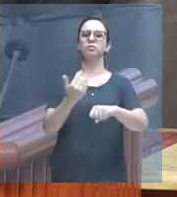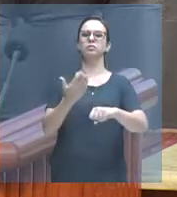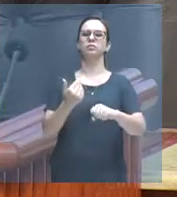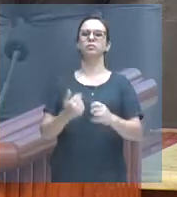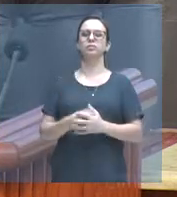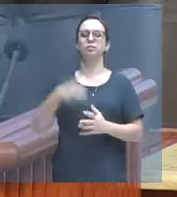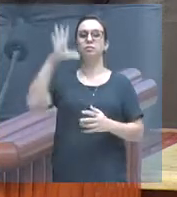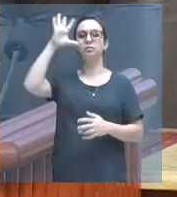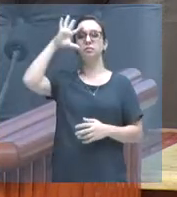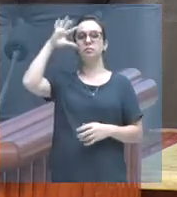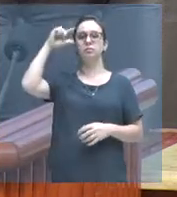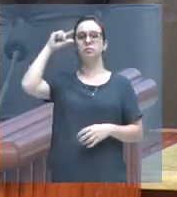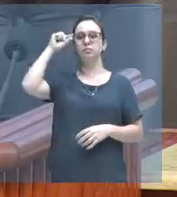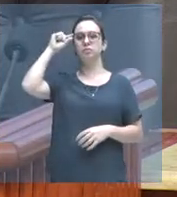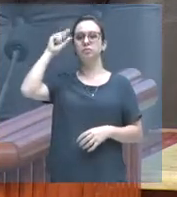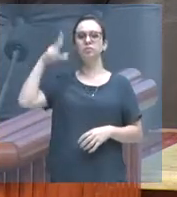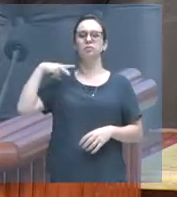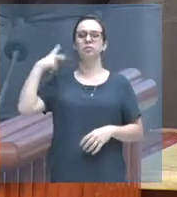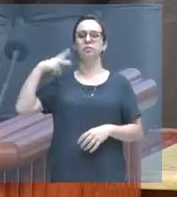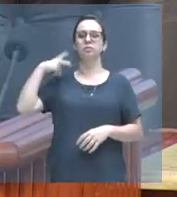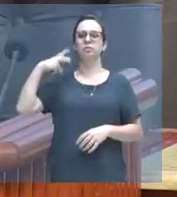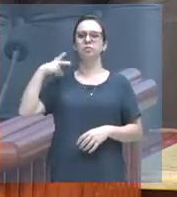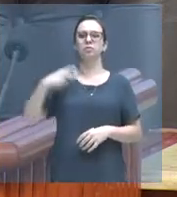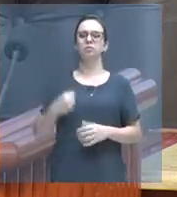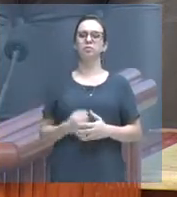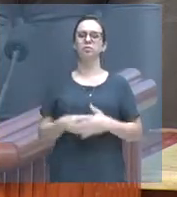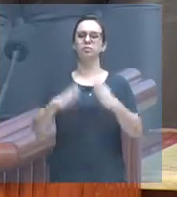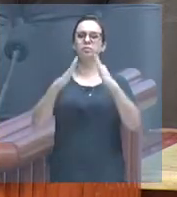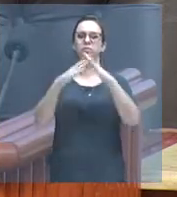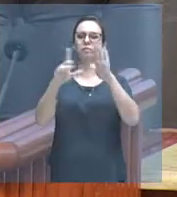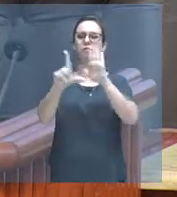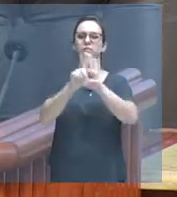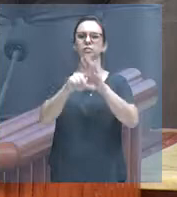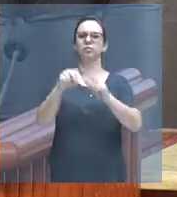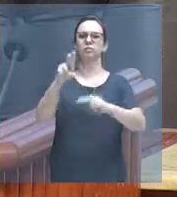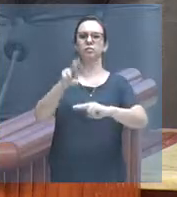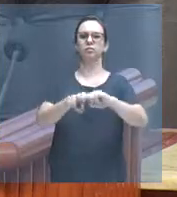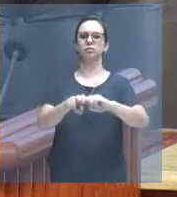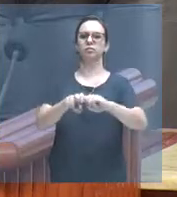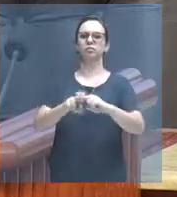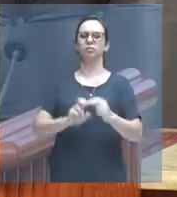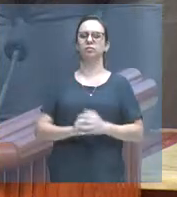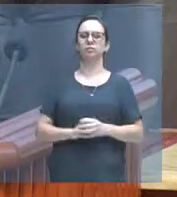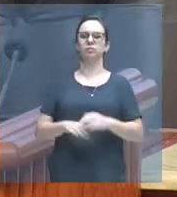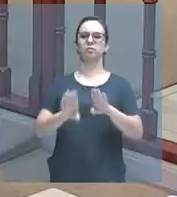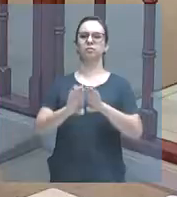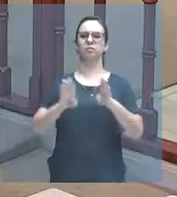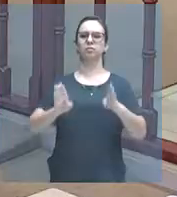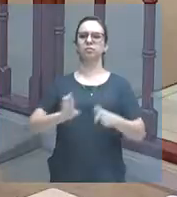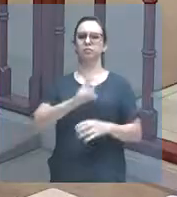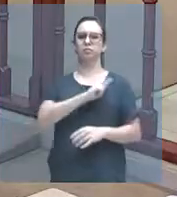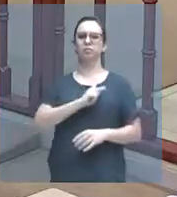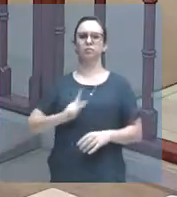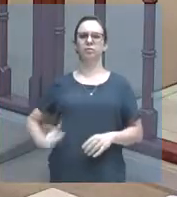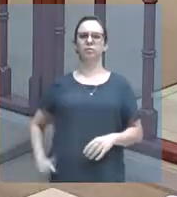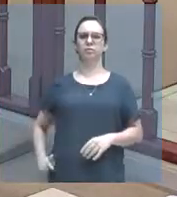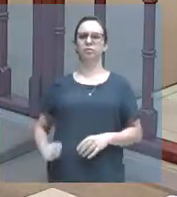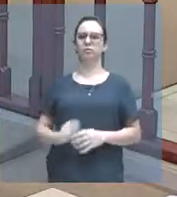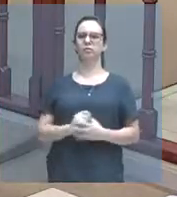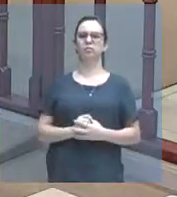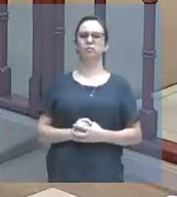Rodrigues Martins, vereador desta Casa de Leis, a tomar assento junto à mesa diretora, presidindo esta